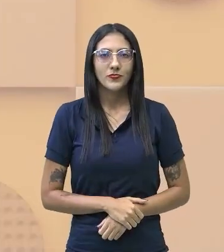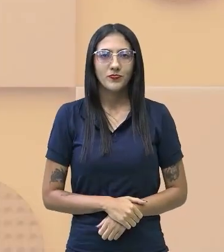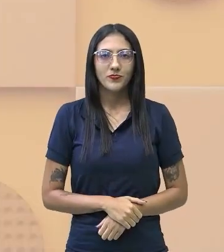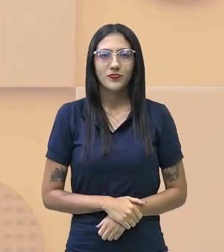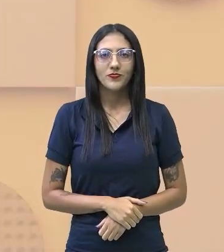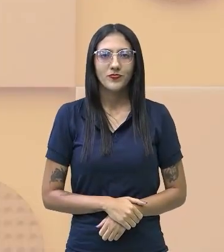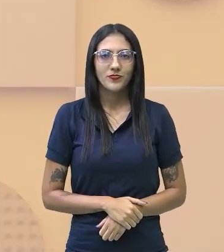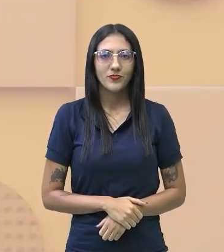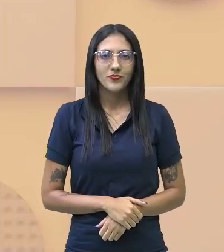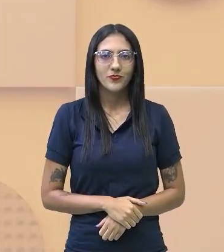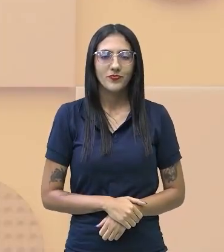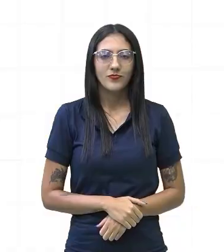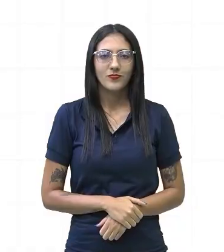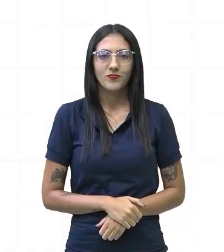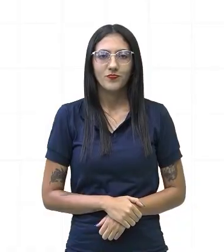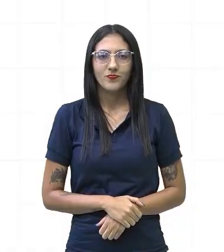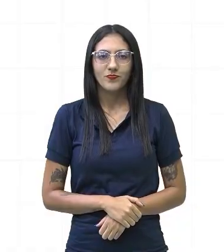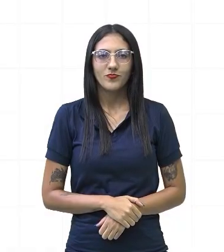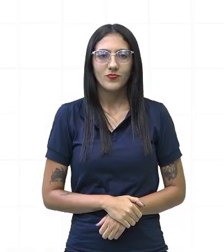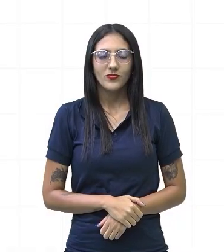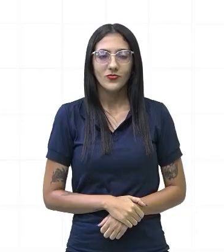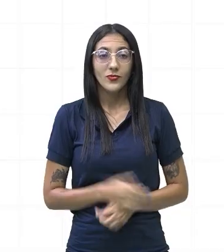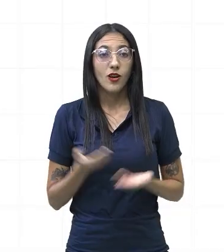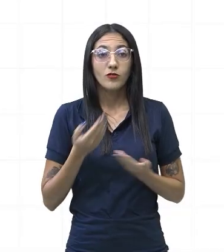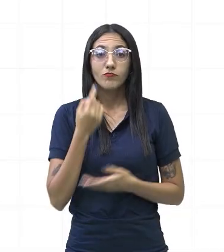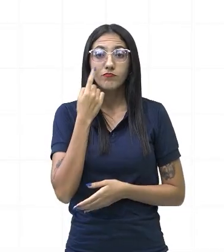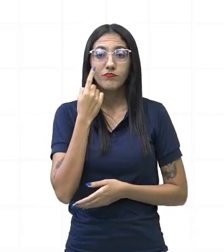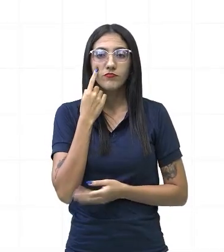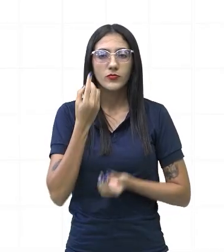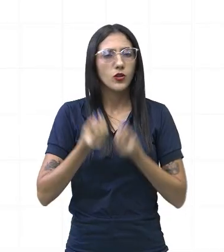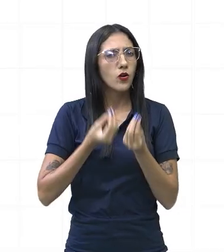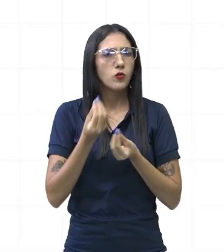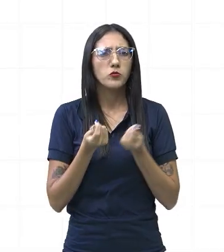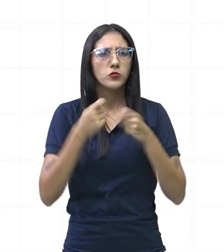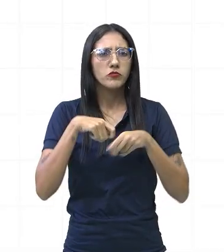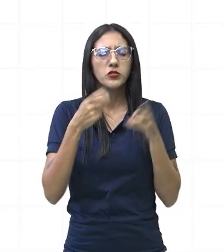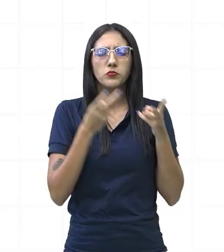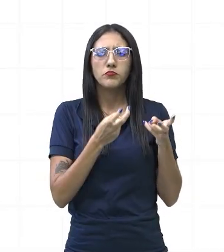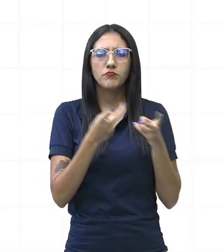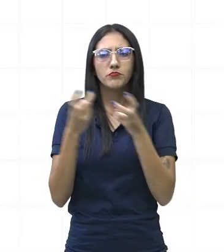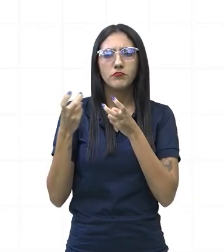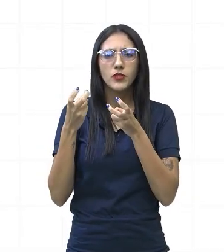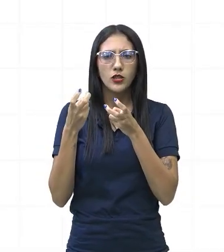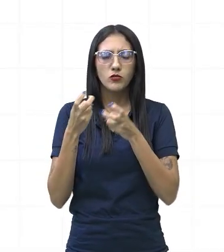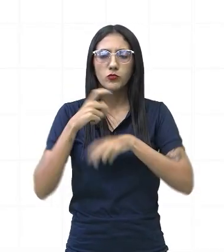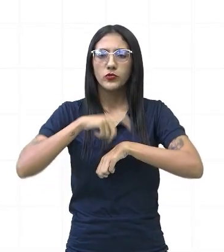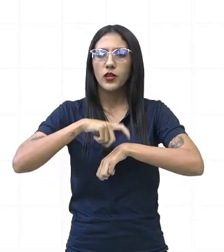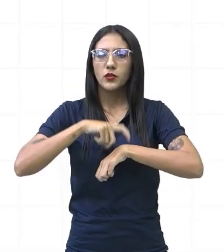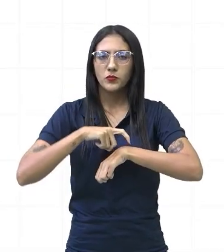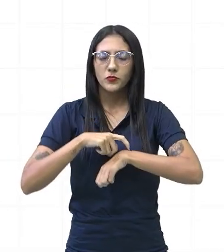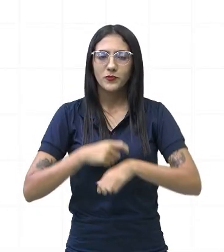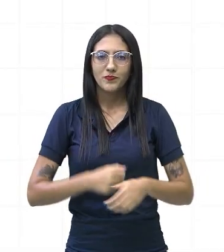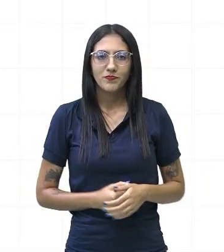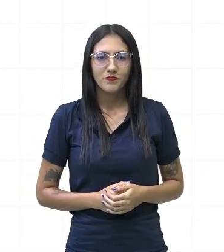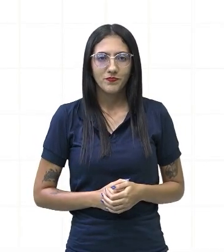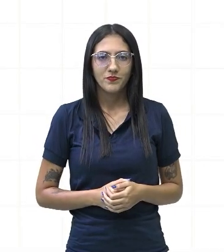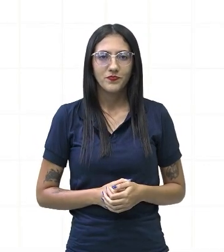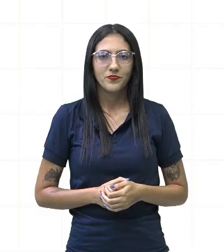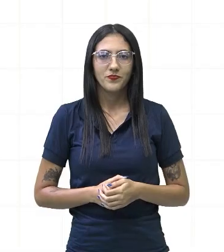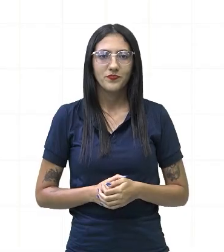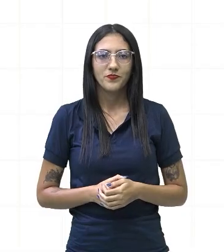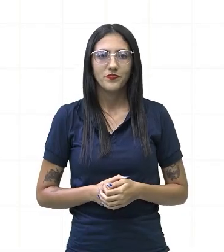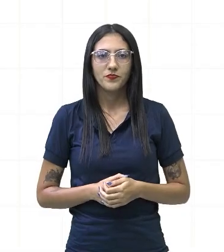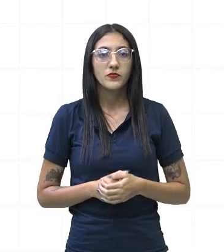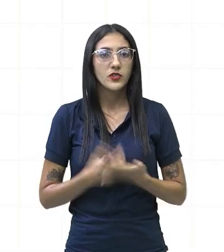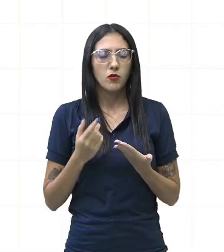só, vamos ver, então, aí, né, como outras maneiras da gente perceber, então, esse tempo, tá? Realmente, nós não podemos